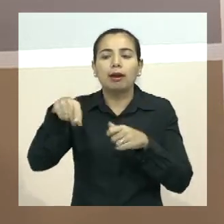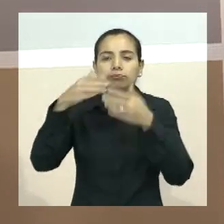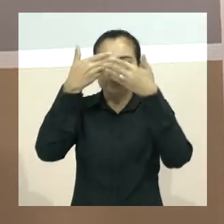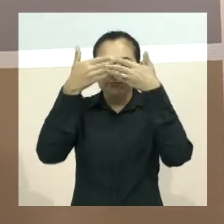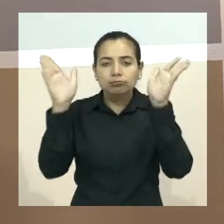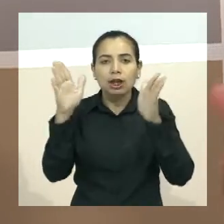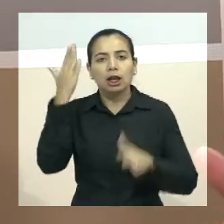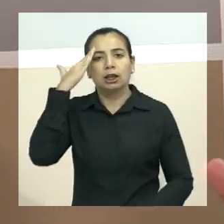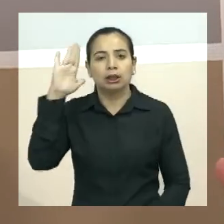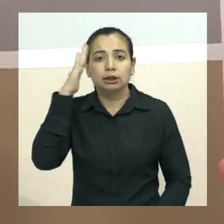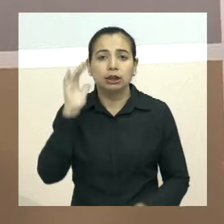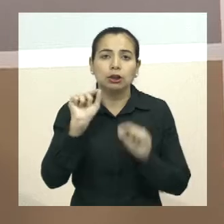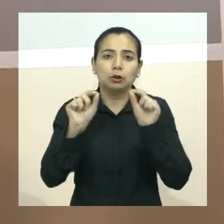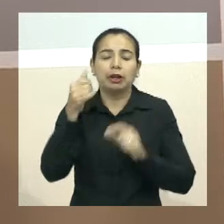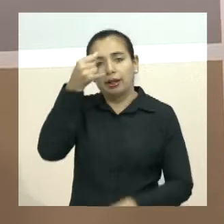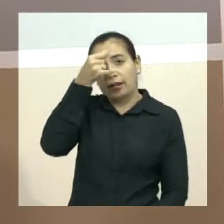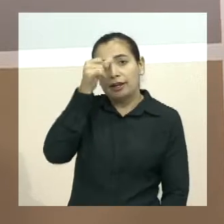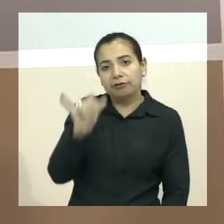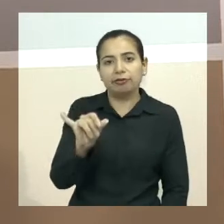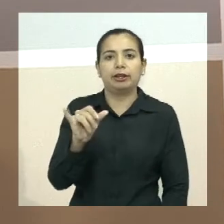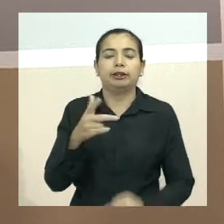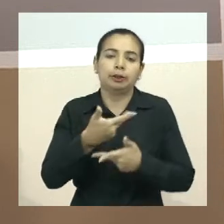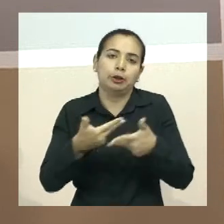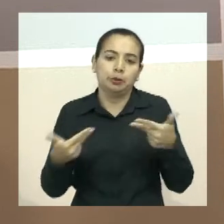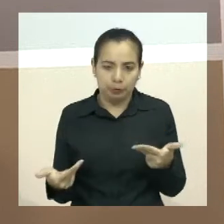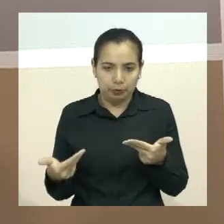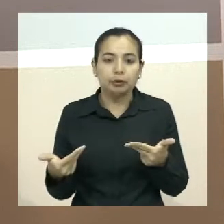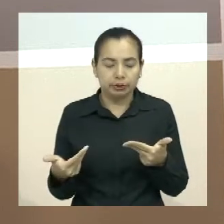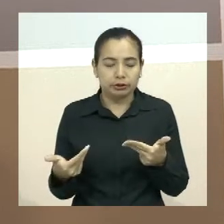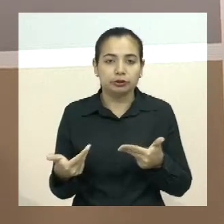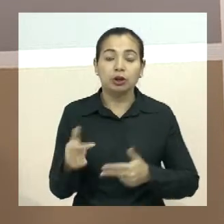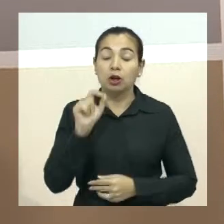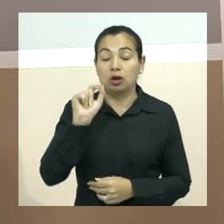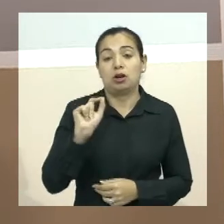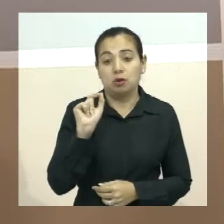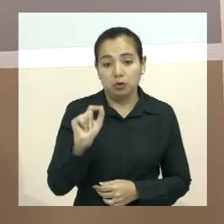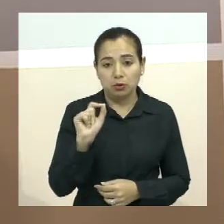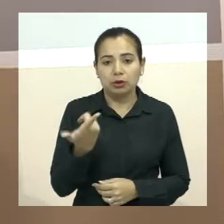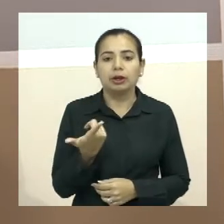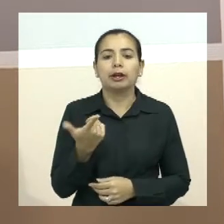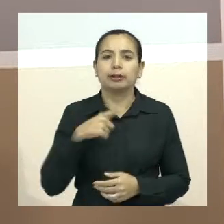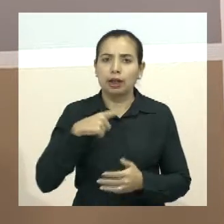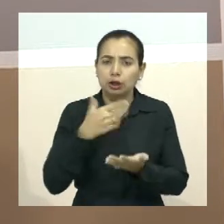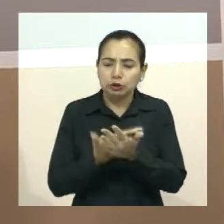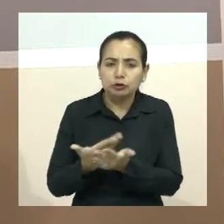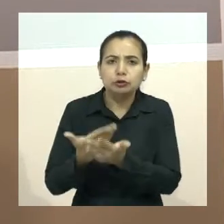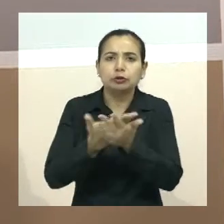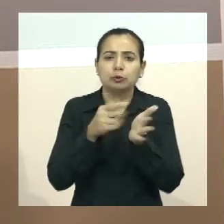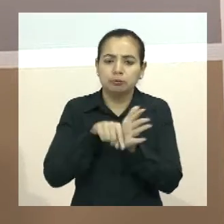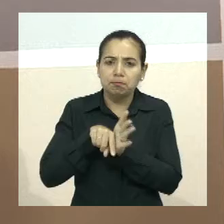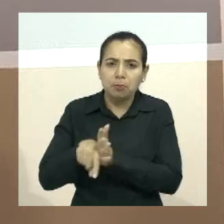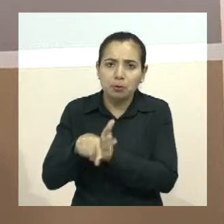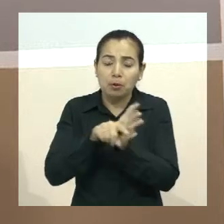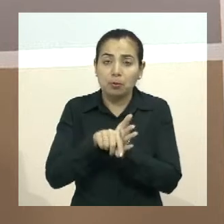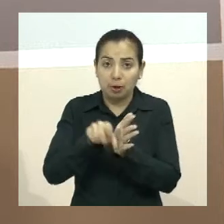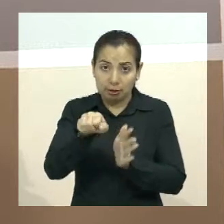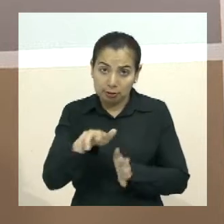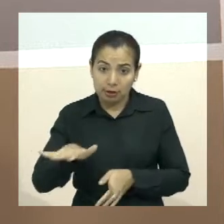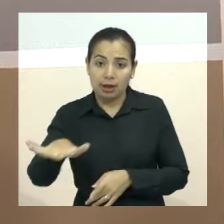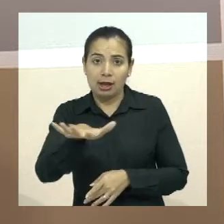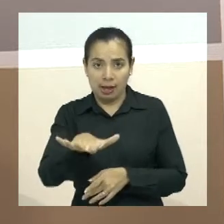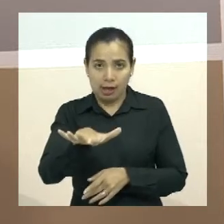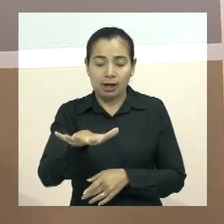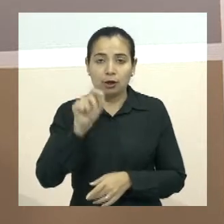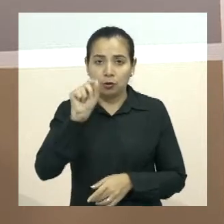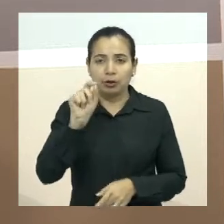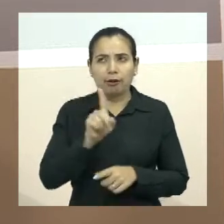essas, mais uma vez, são parabenizadas, uma vez que, quando se faz estudos científicos nessa área, em países de língua